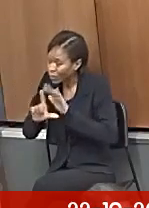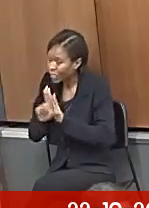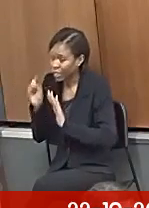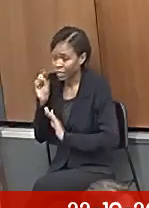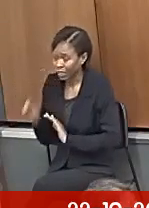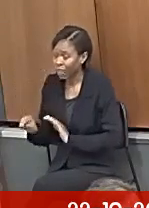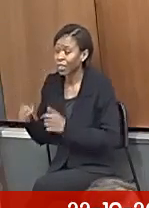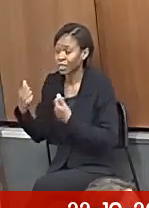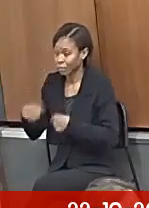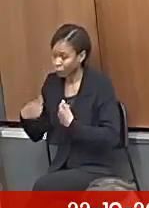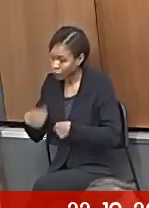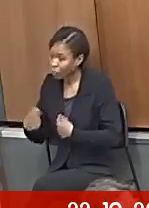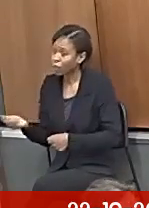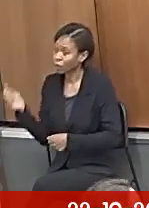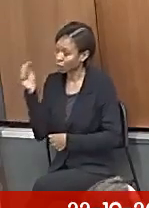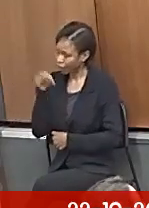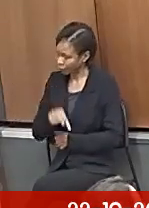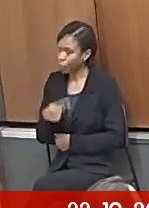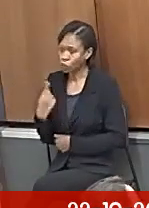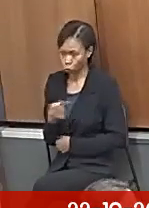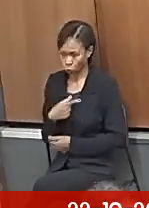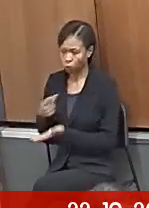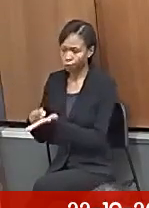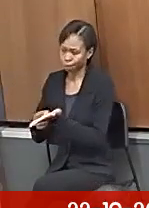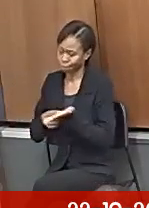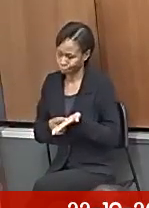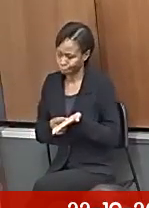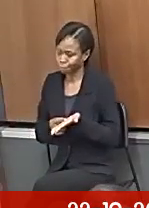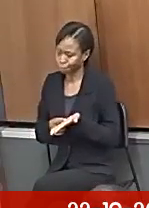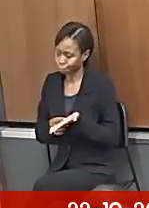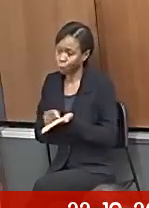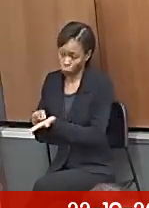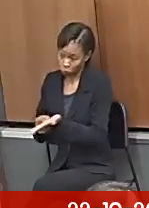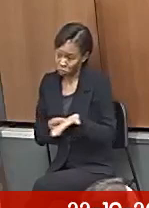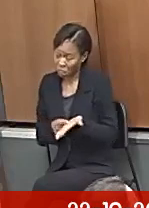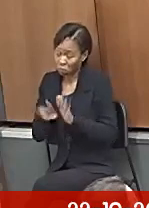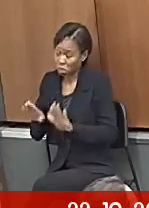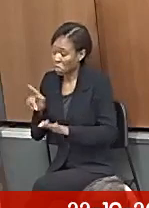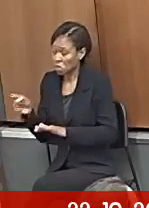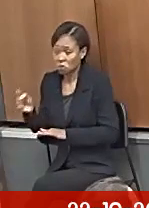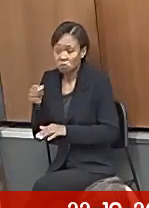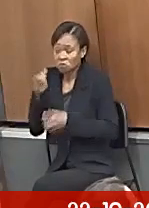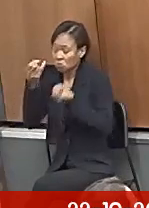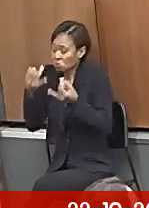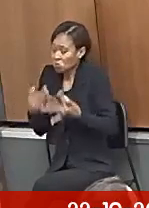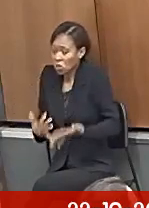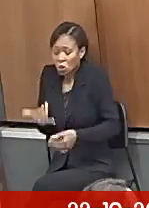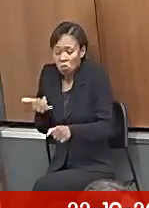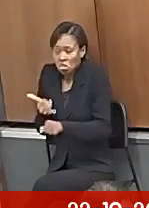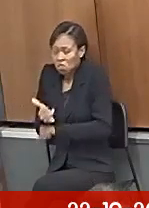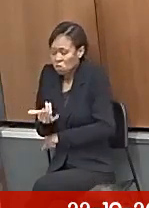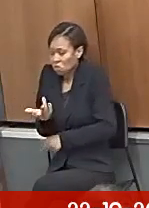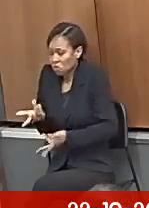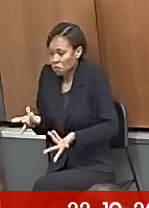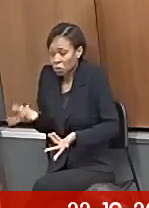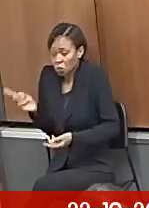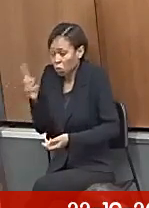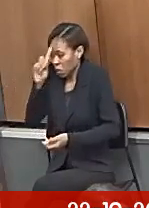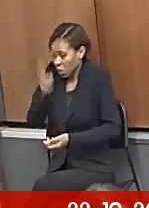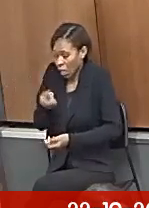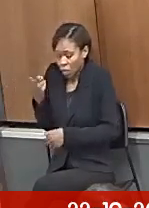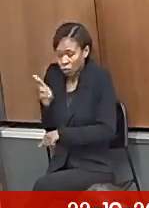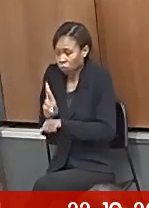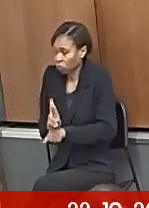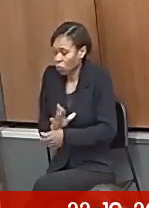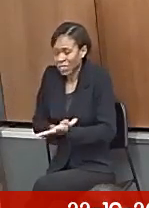deveria estar respondendo aqui. E nós convidamos. Eles foram convidados, não mandaram justificativa, não mandaram representante.